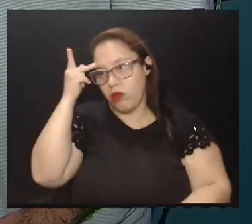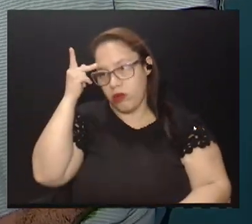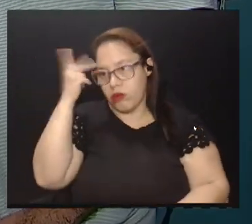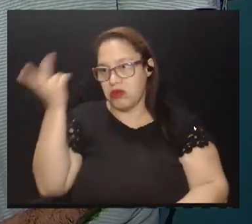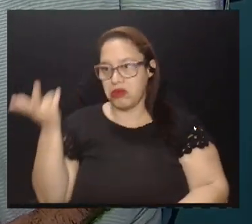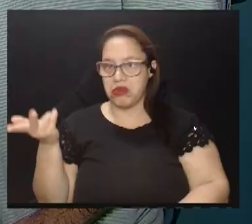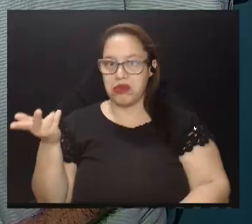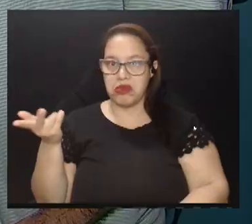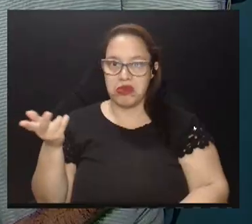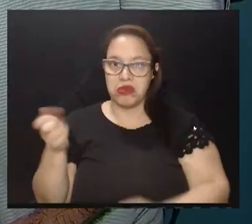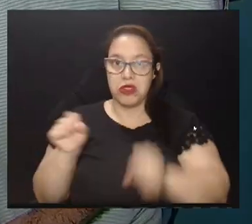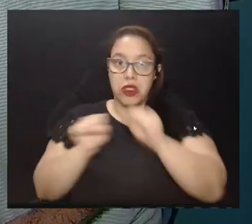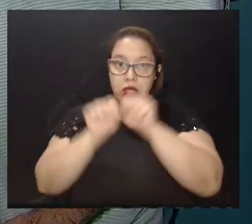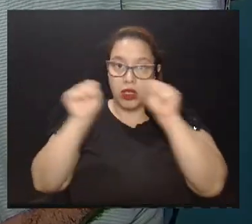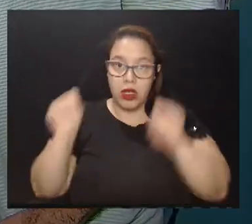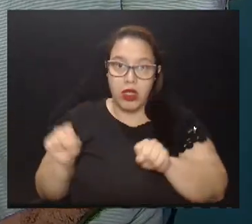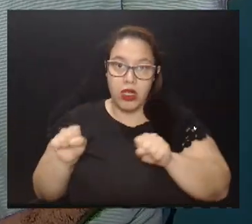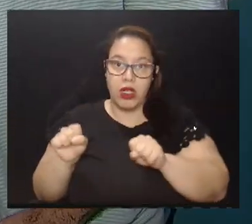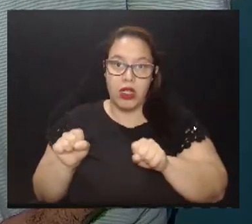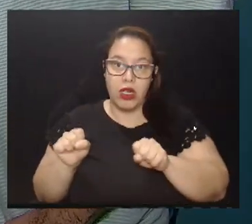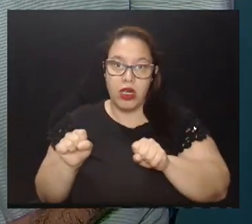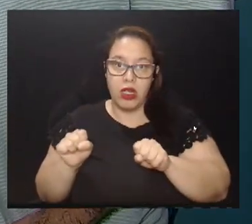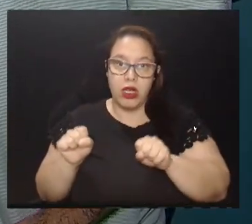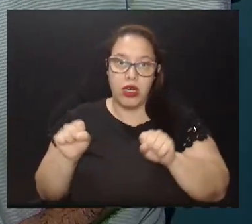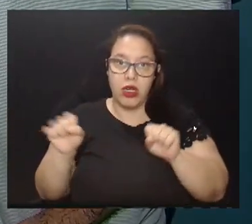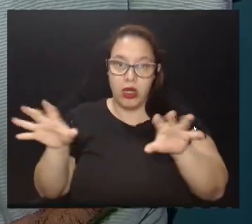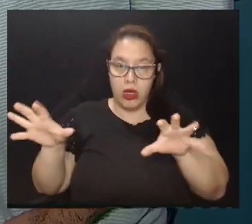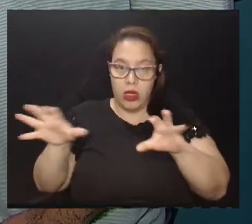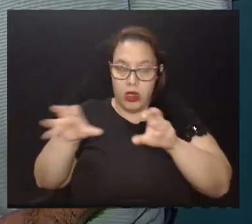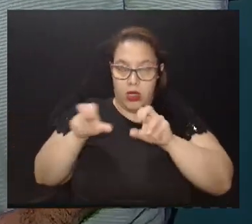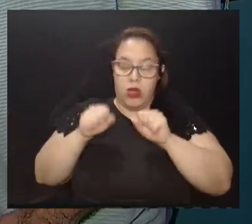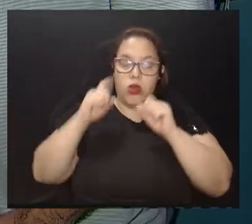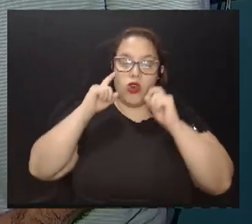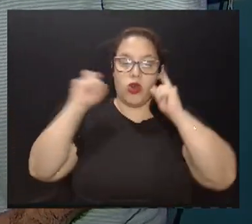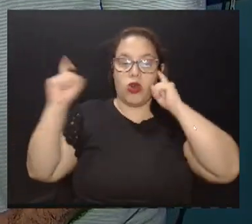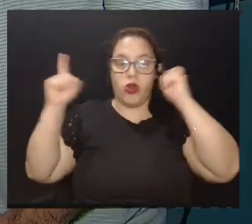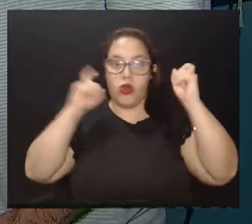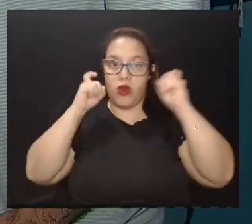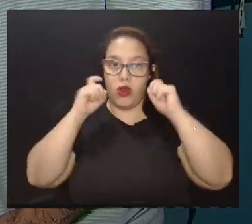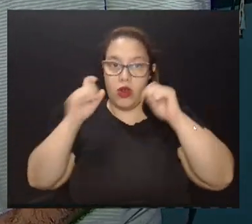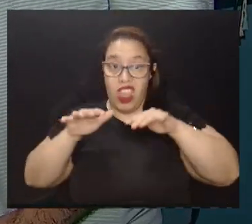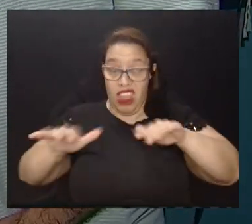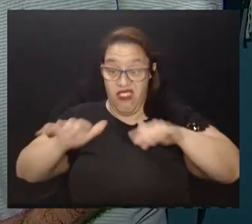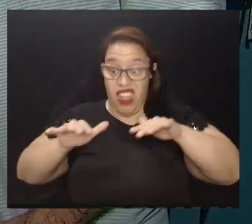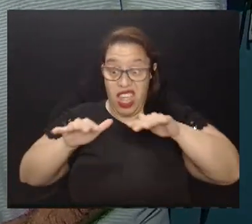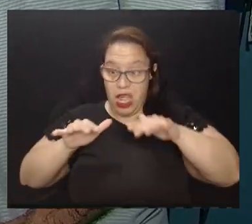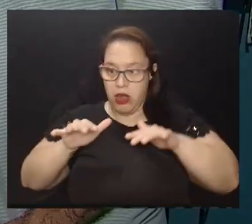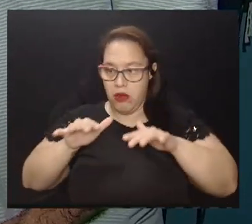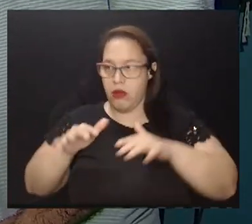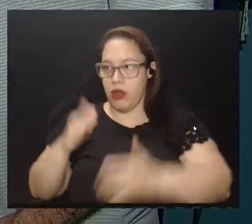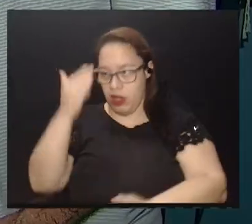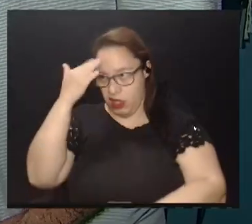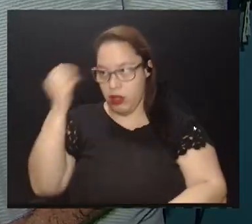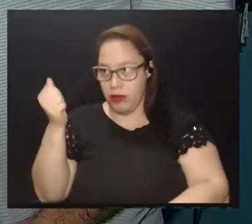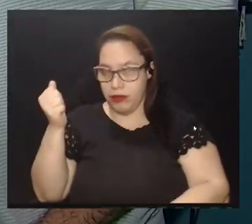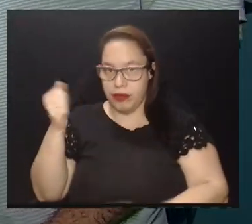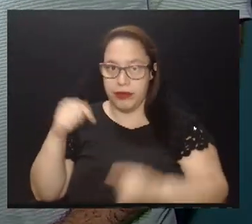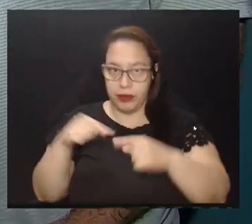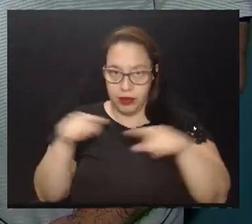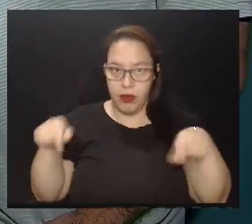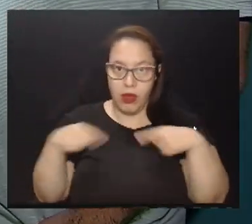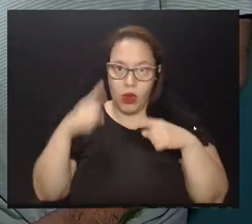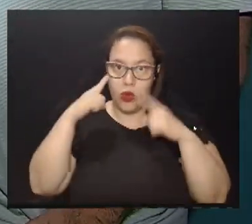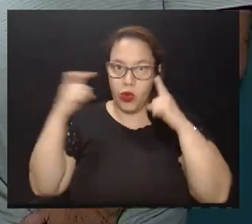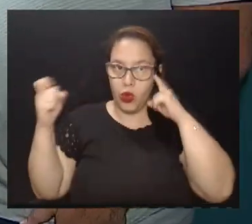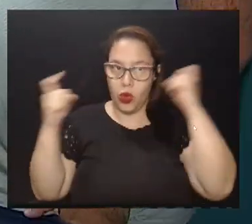de absorção sonora para que a coisa não vibre muito. E, enfim, aqui é uma sala de som. Boa! E a